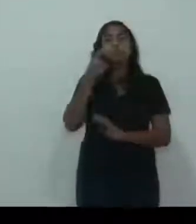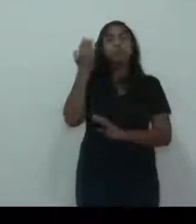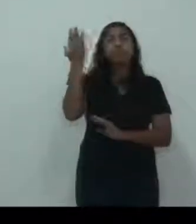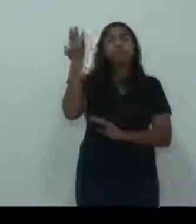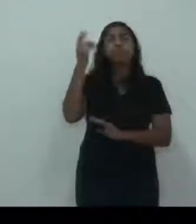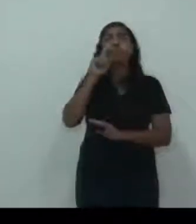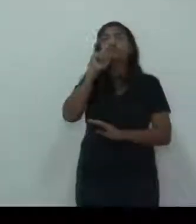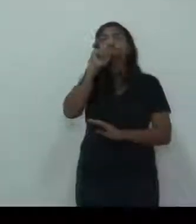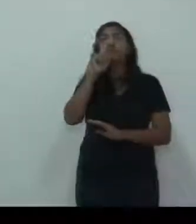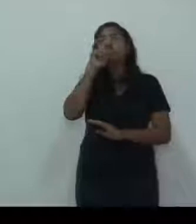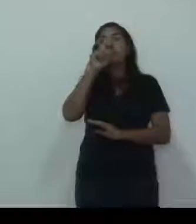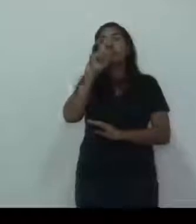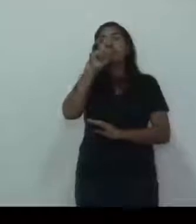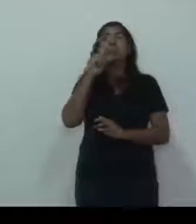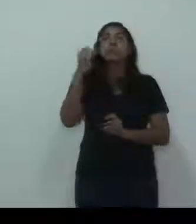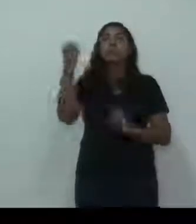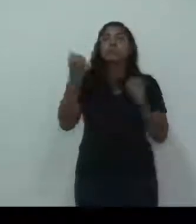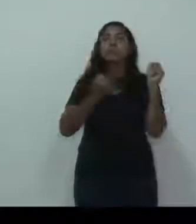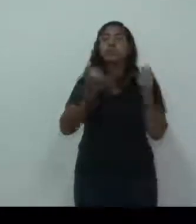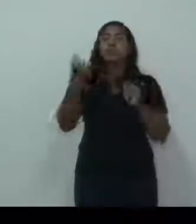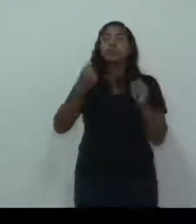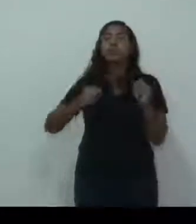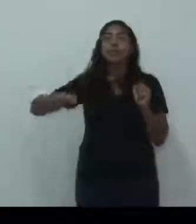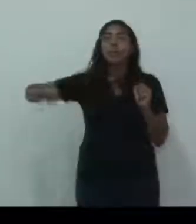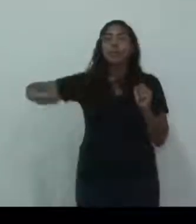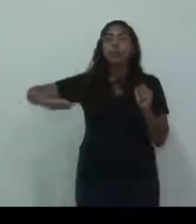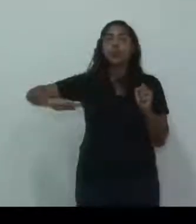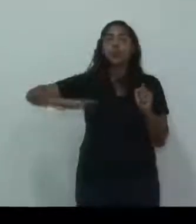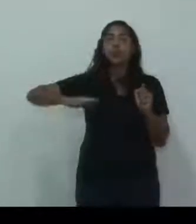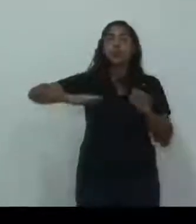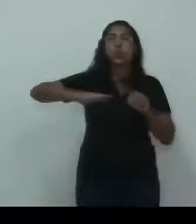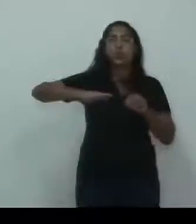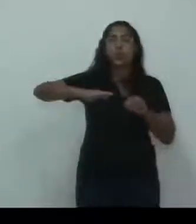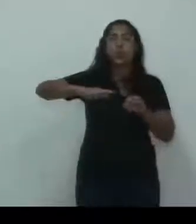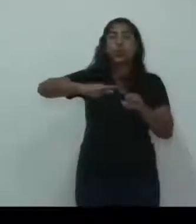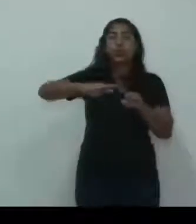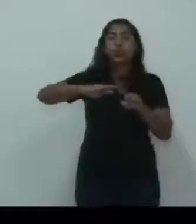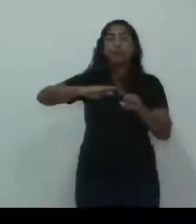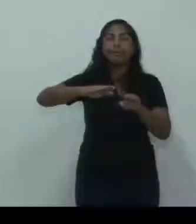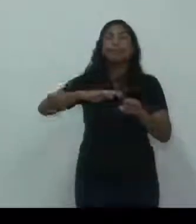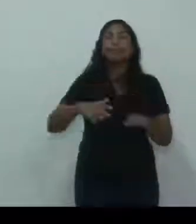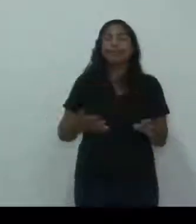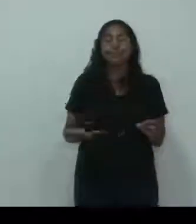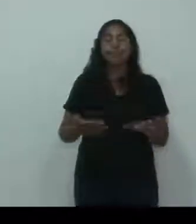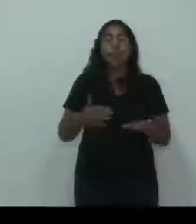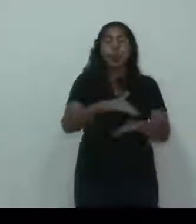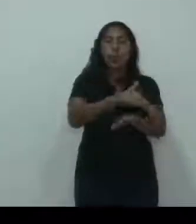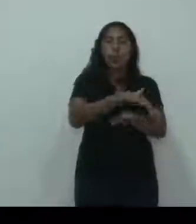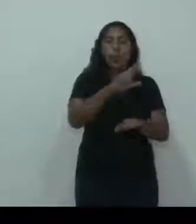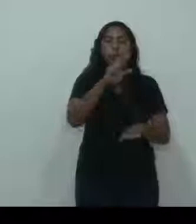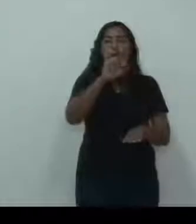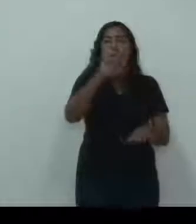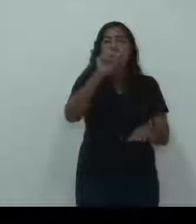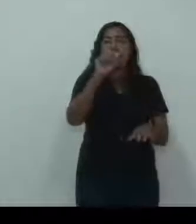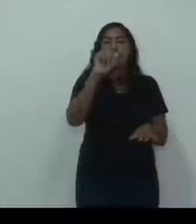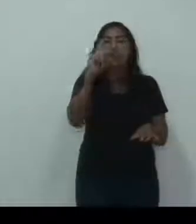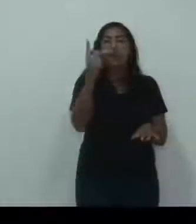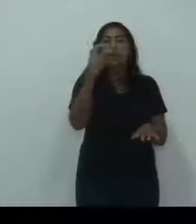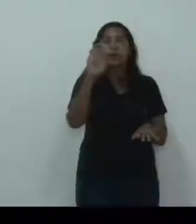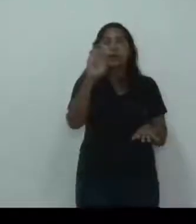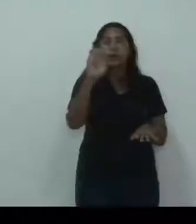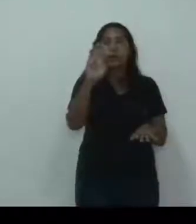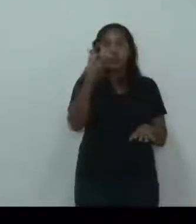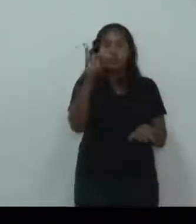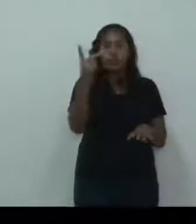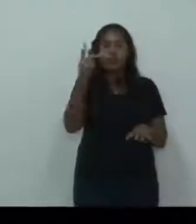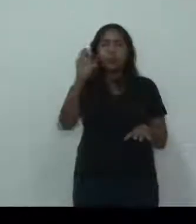perigo. Só quem vem da Planalto, né? Subindo também a Riachuelo, para a Fernando Costa, para entrar na